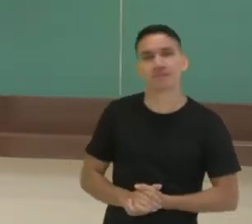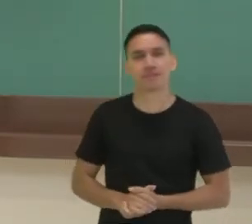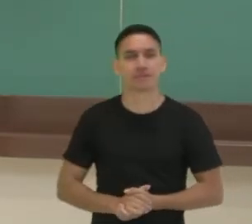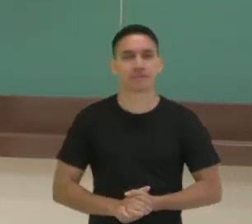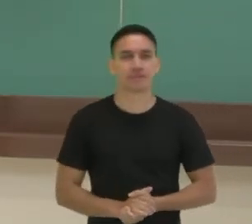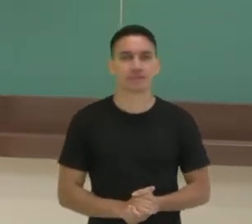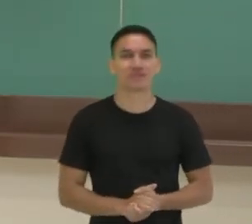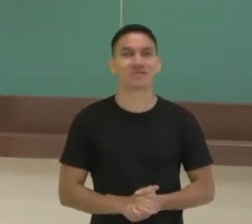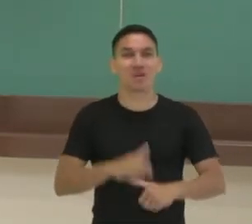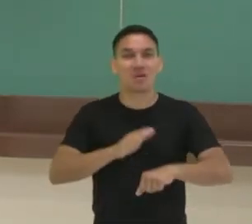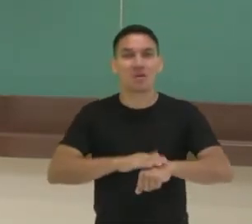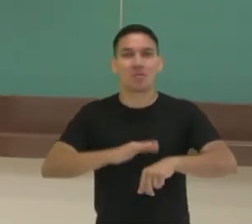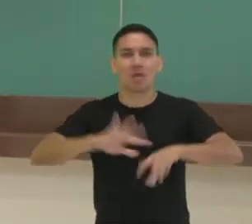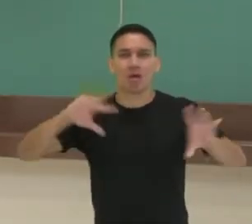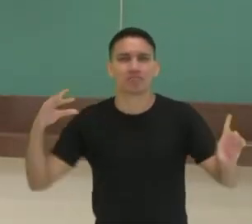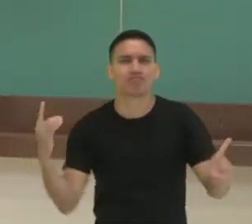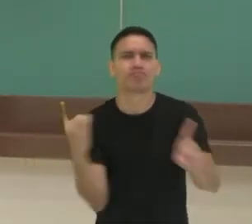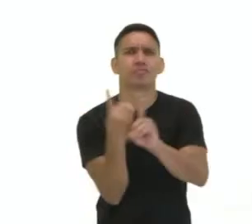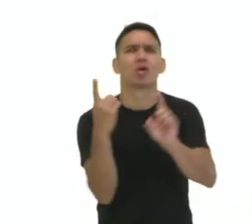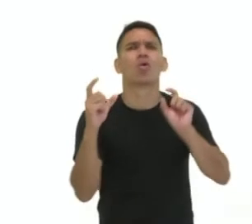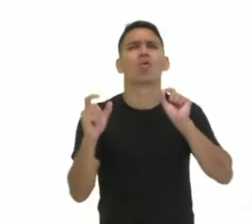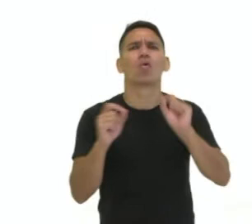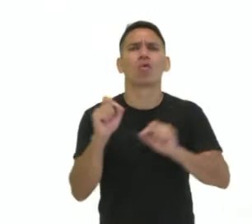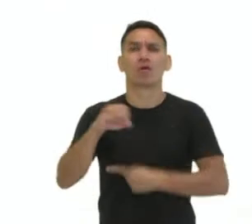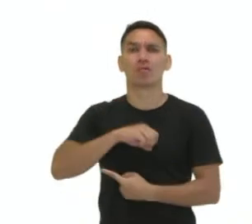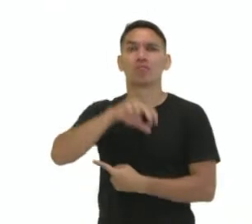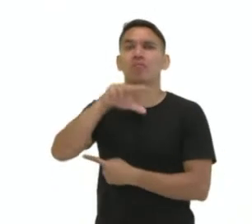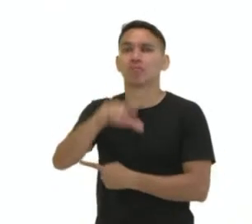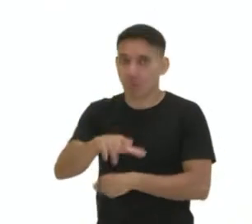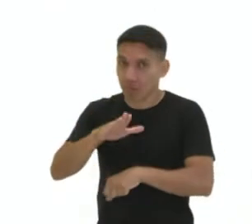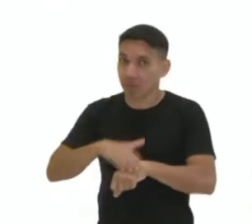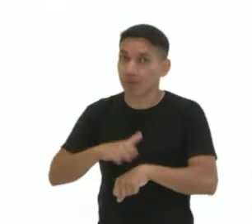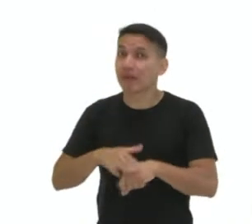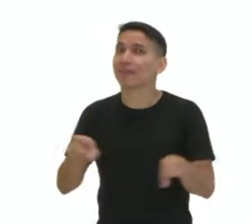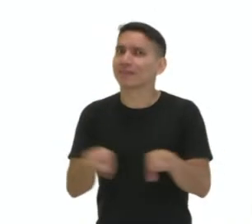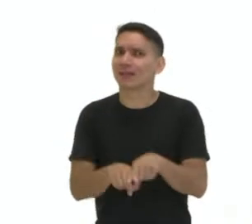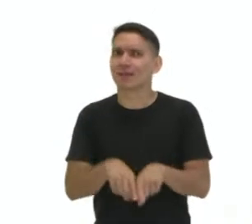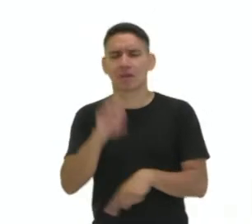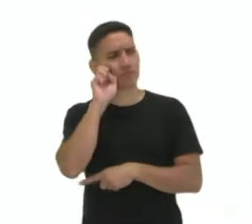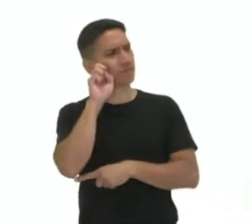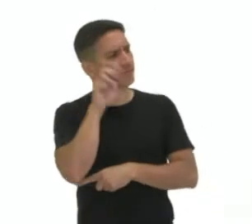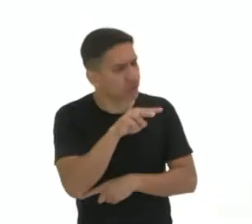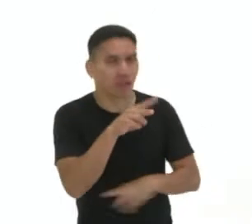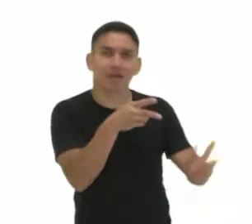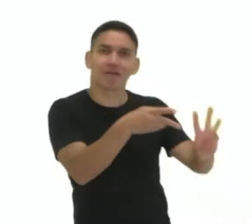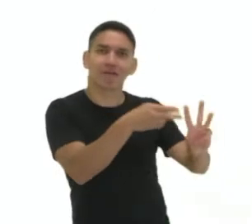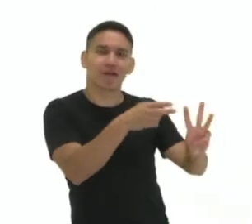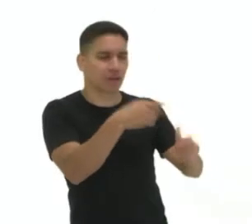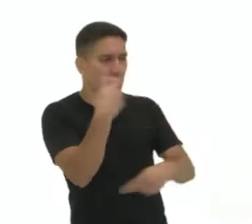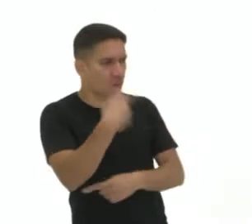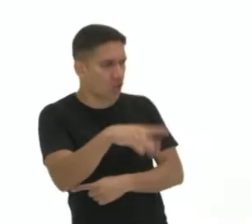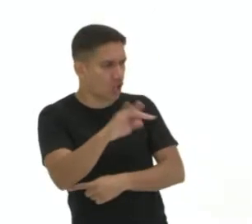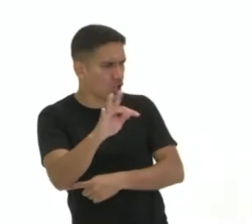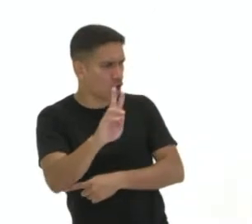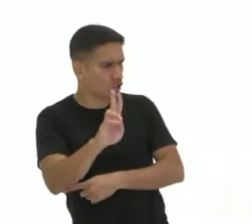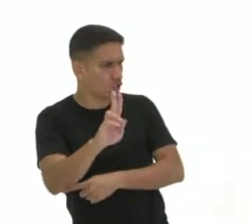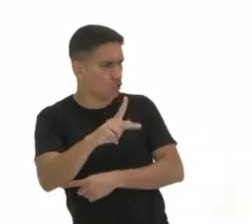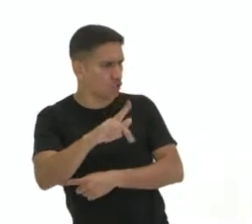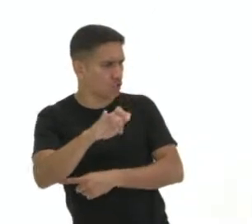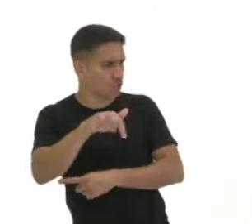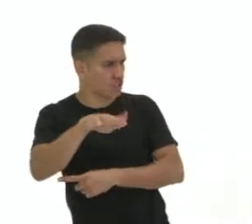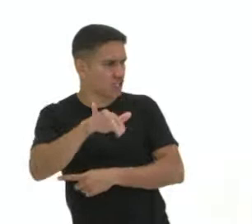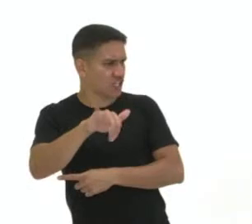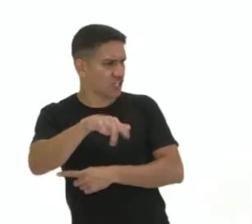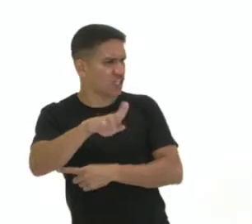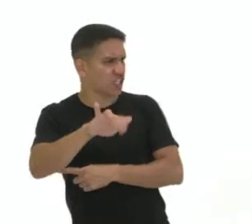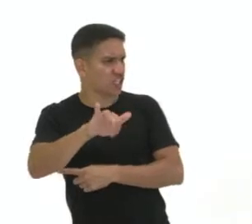O encontro entre indígenas e portugueses. Os portugueses, por sua vez, também estranharam os tupiniquins, como ficou